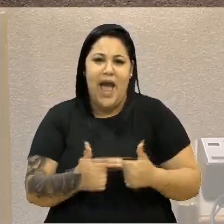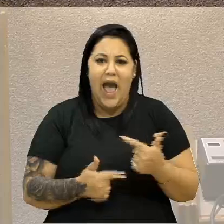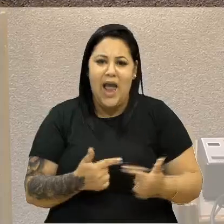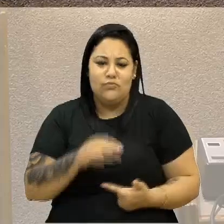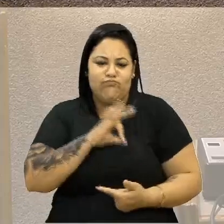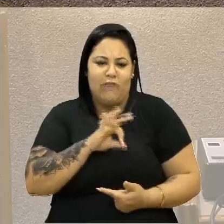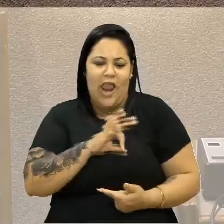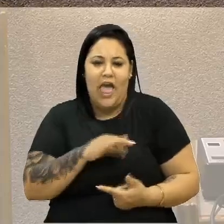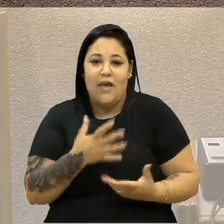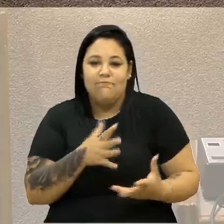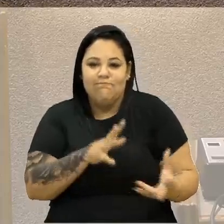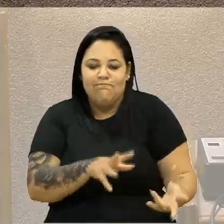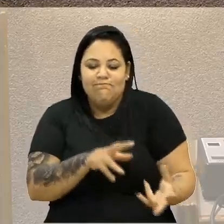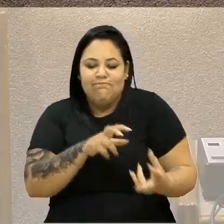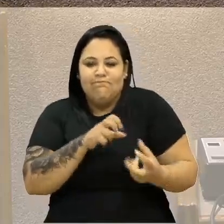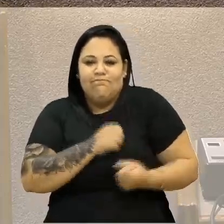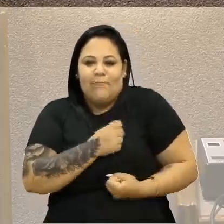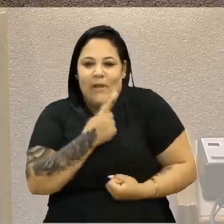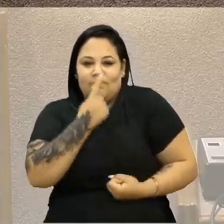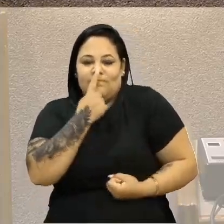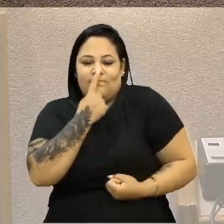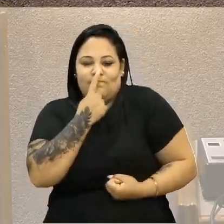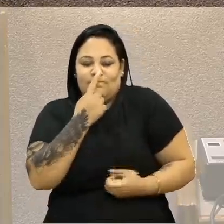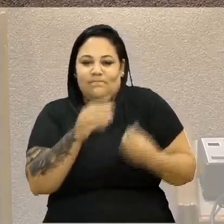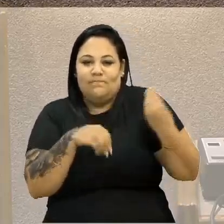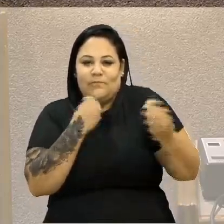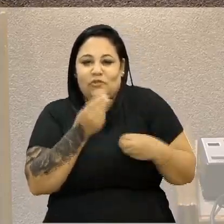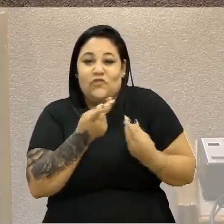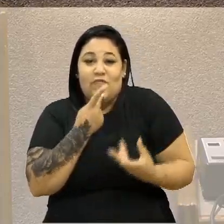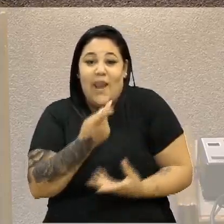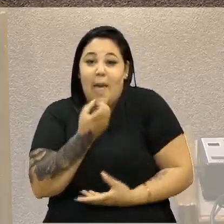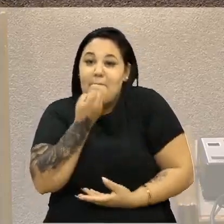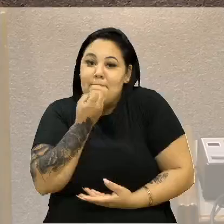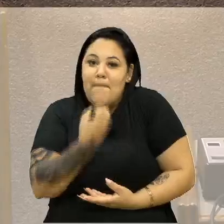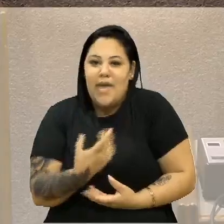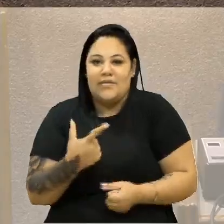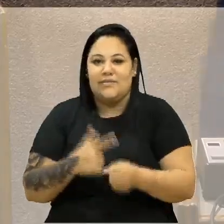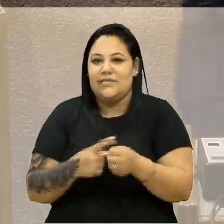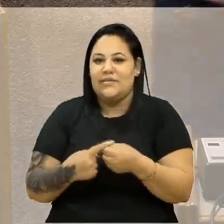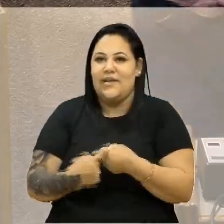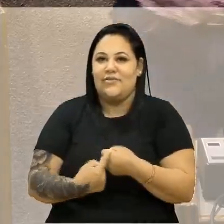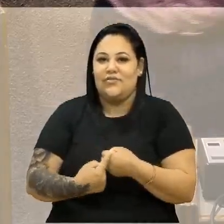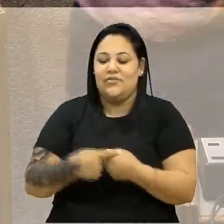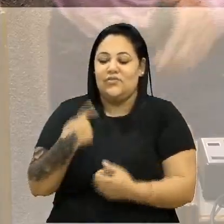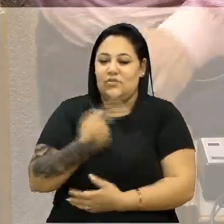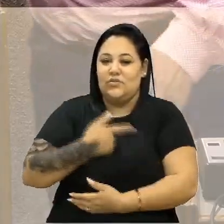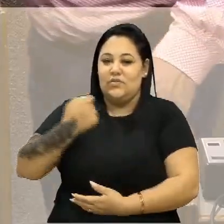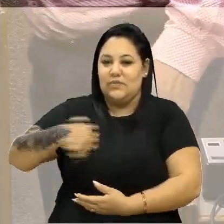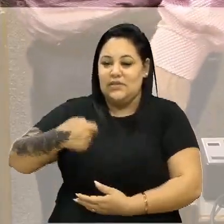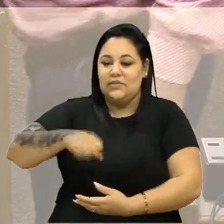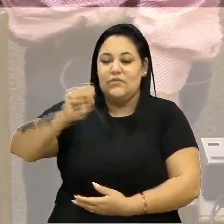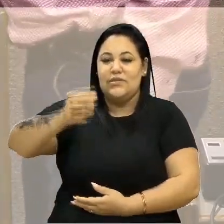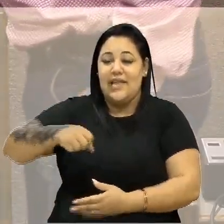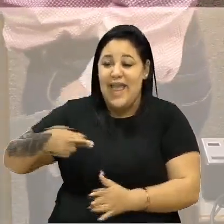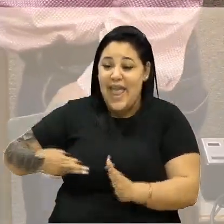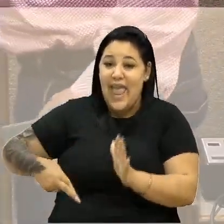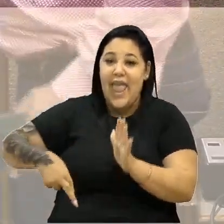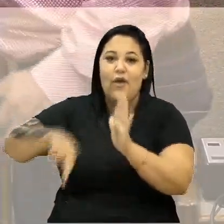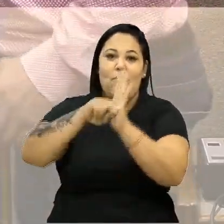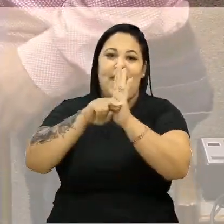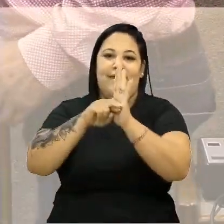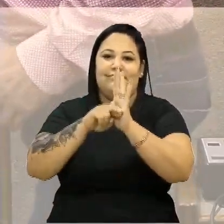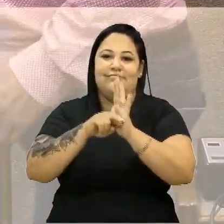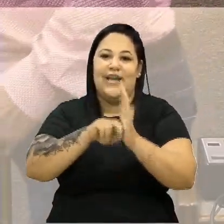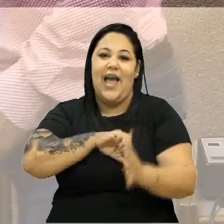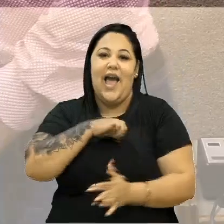né, o pertencimento do caxiense também, de falar bem da sua cidade, a gente precisa disso, resgatar a autoestima, né?